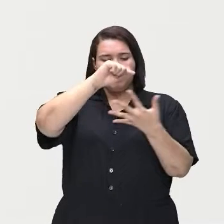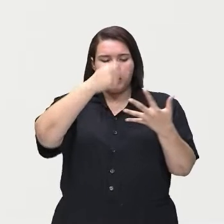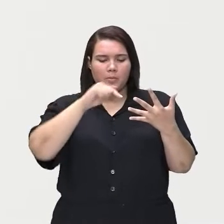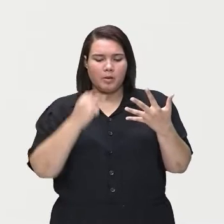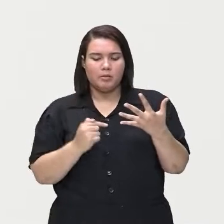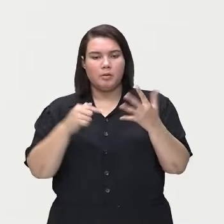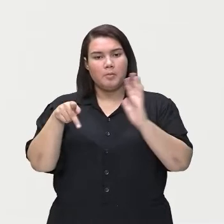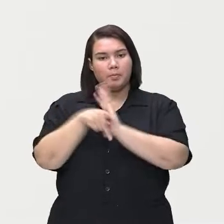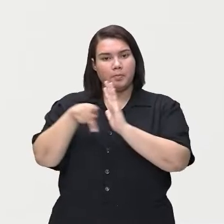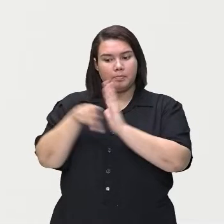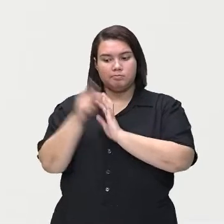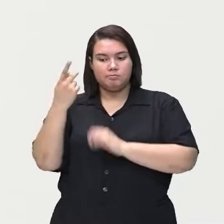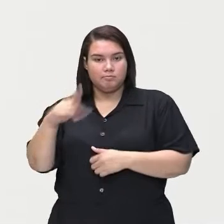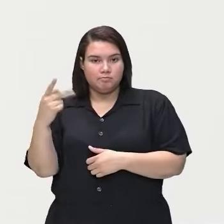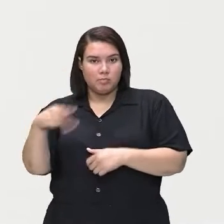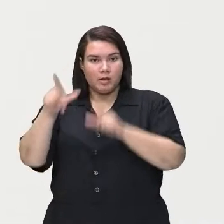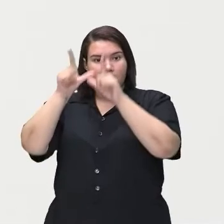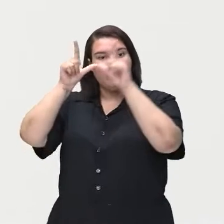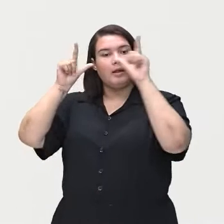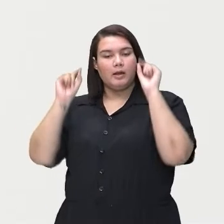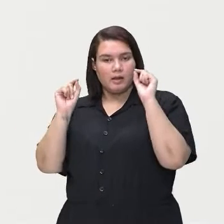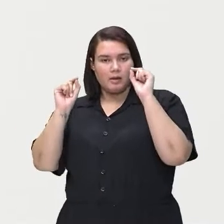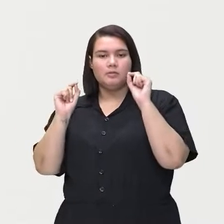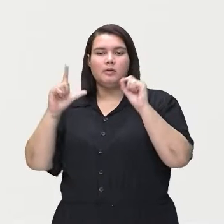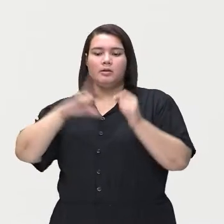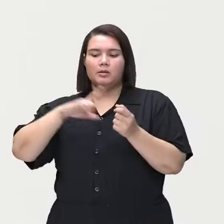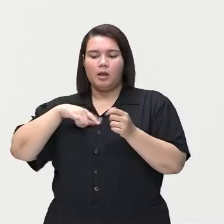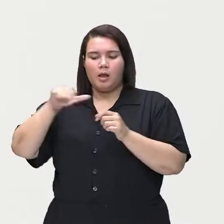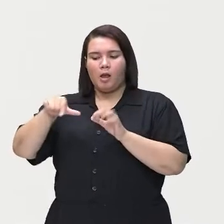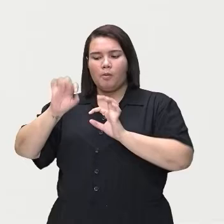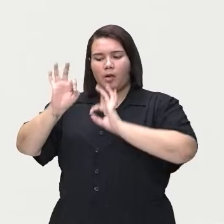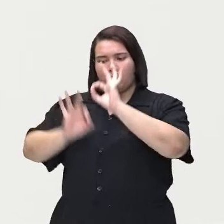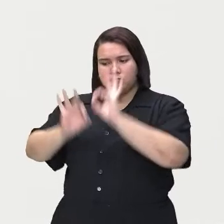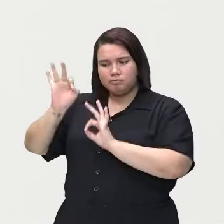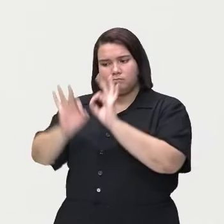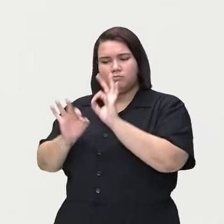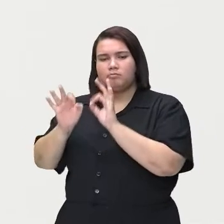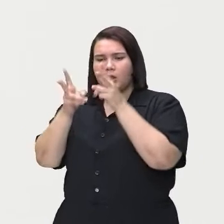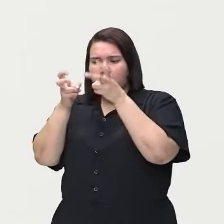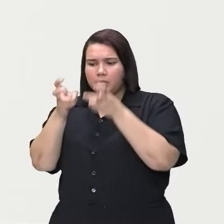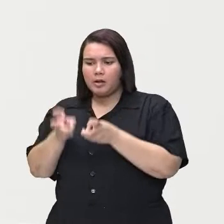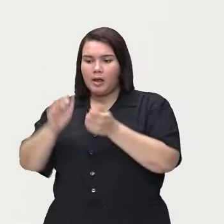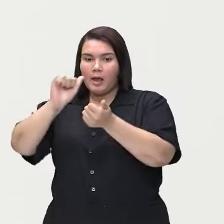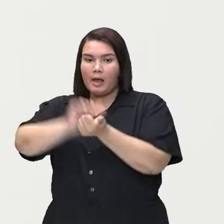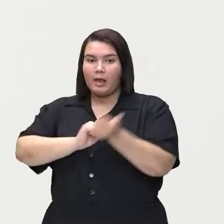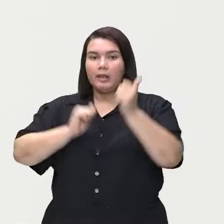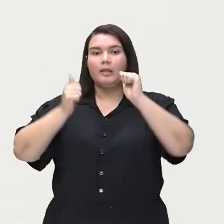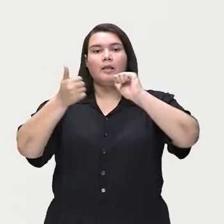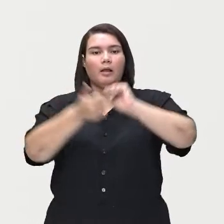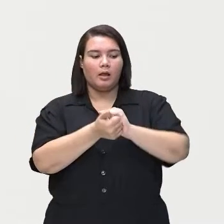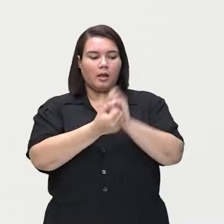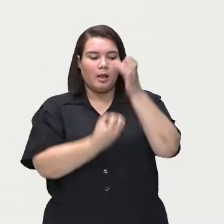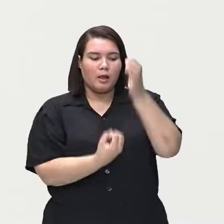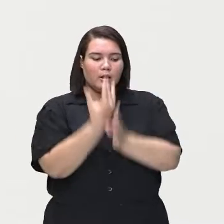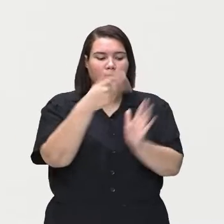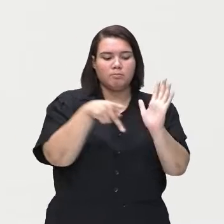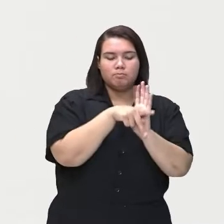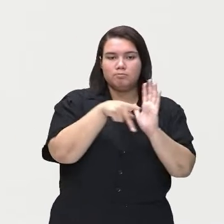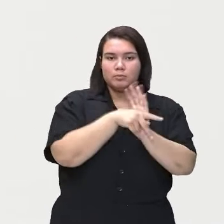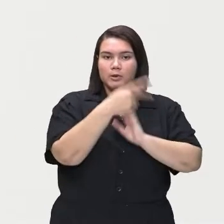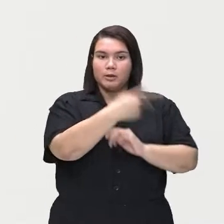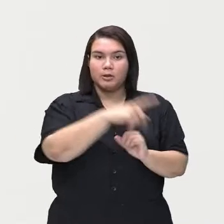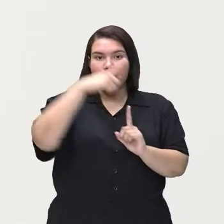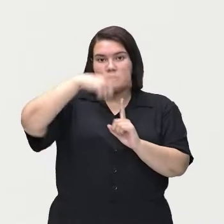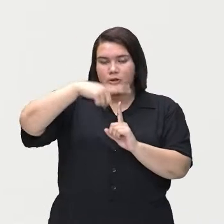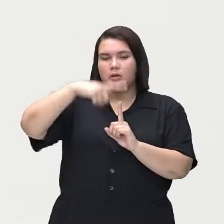vinham da Grécia, vão adaptar e vão criar um próprio estilo, que é o estilo que nós